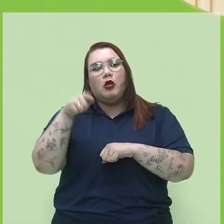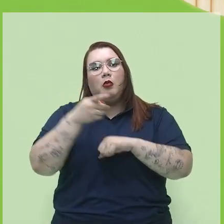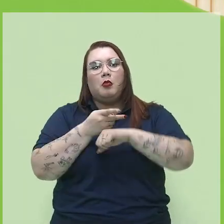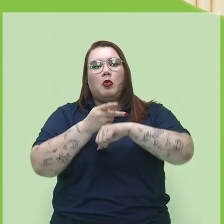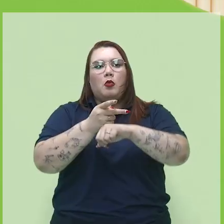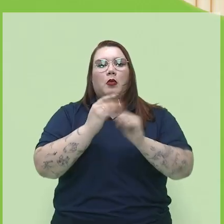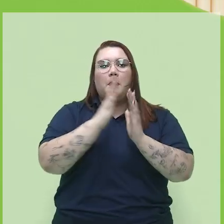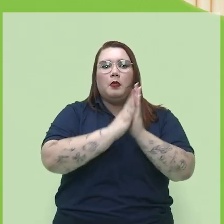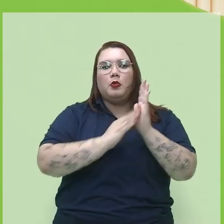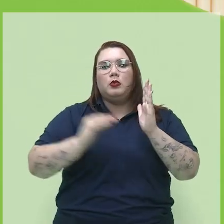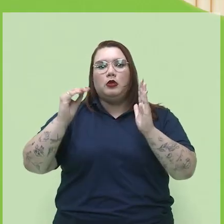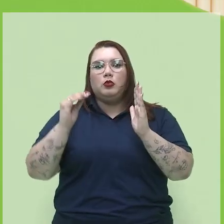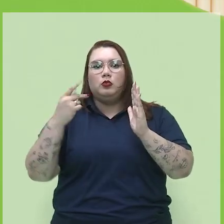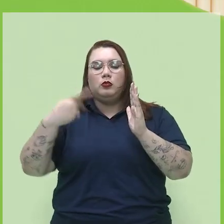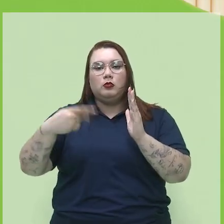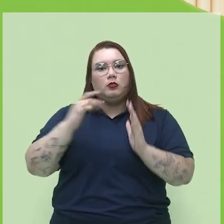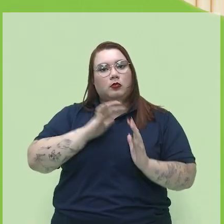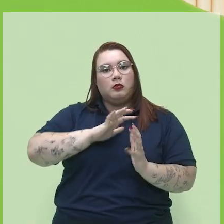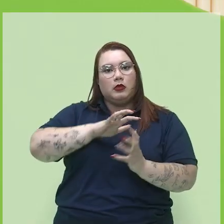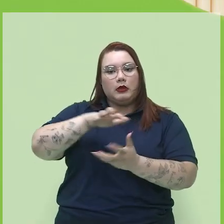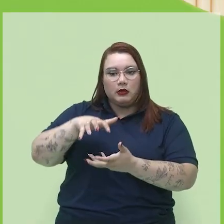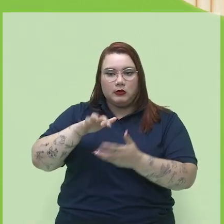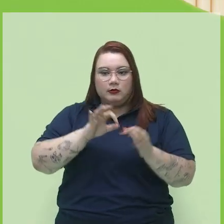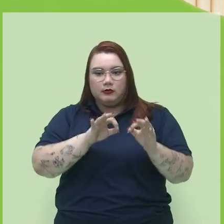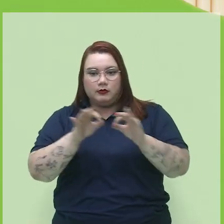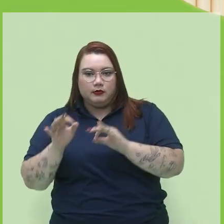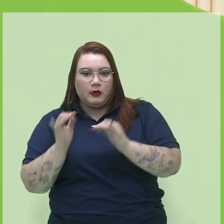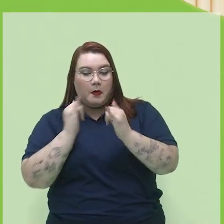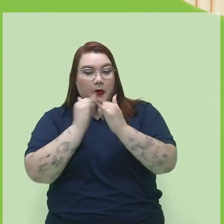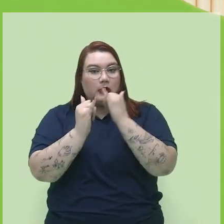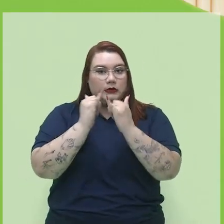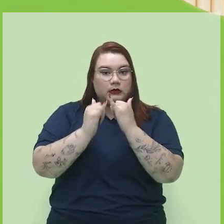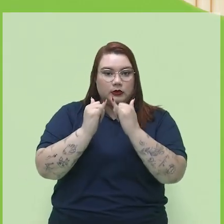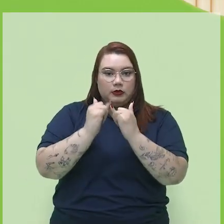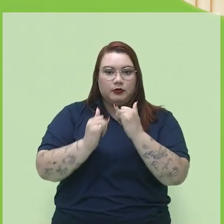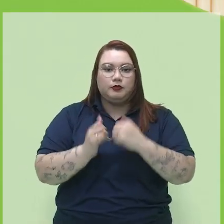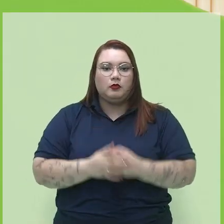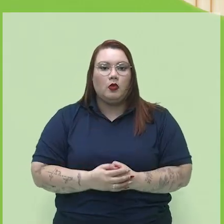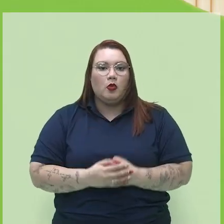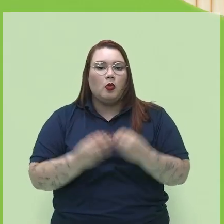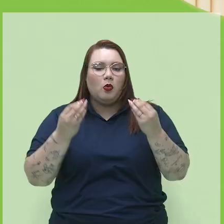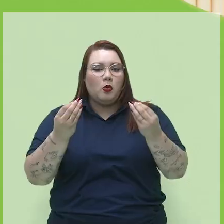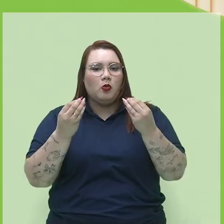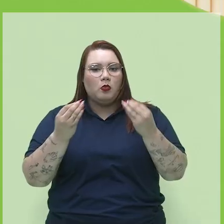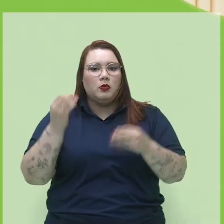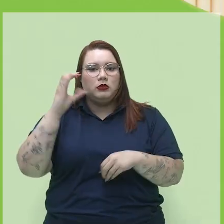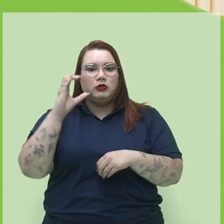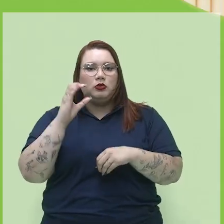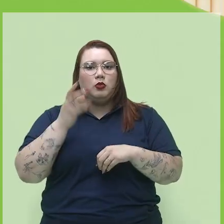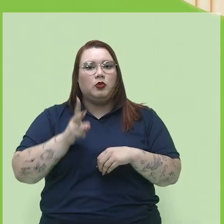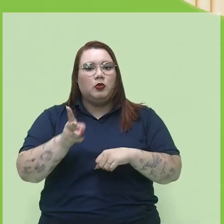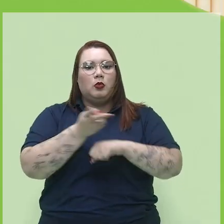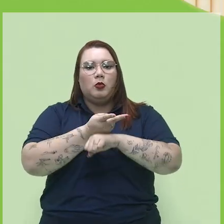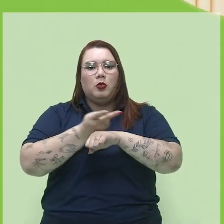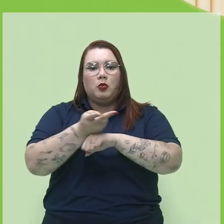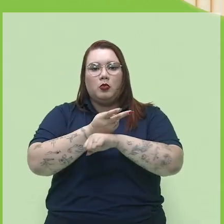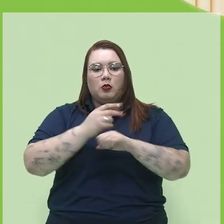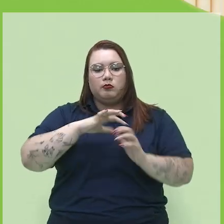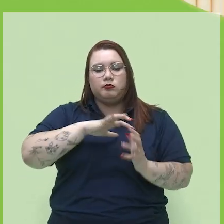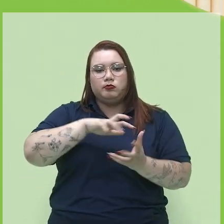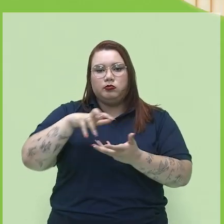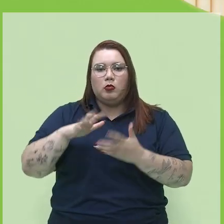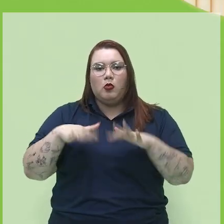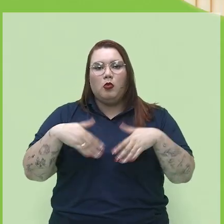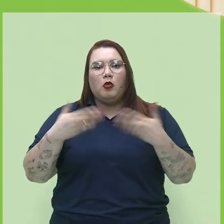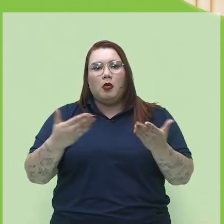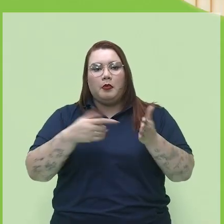mas pode não ser exatamente igual, né? É um modelo, uma aproximação. Como os cientistas ainda procuram planetas, né? Qual